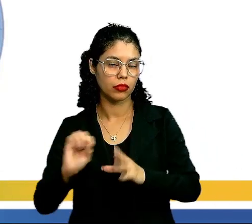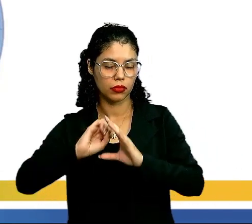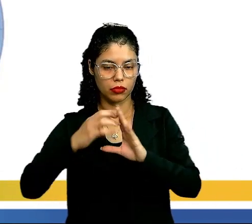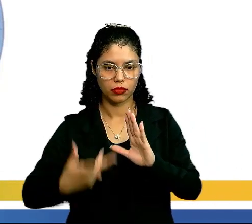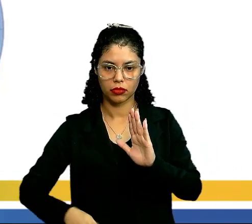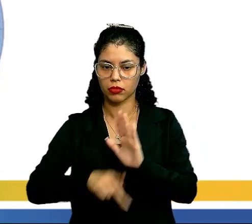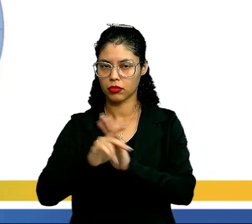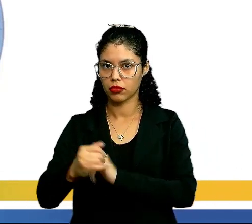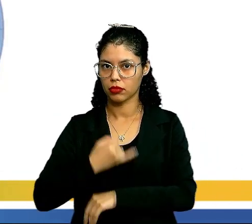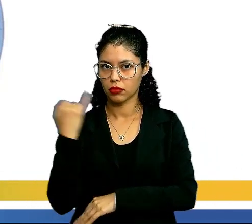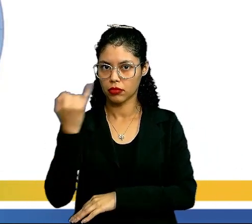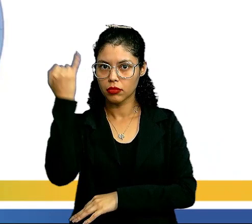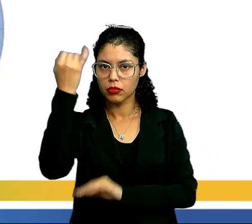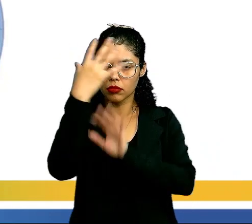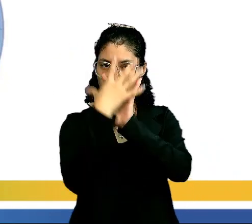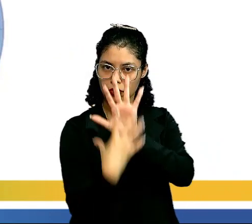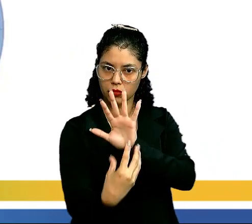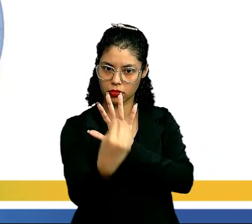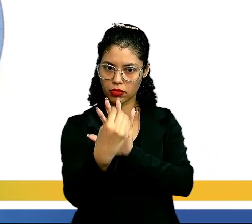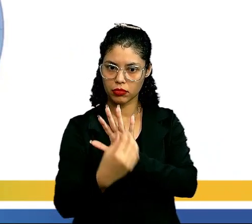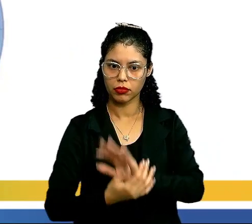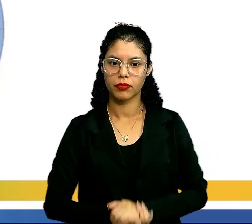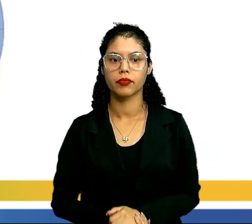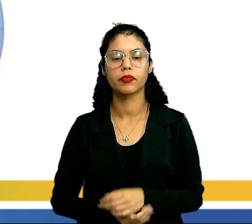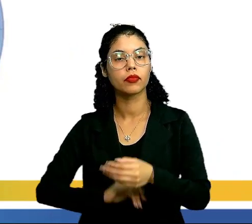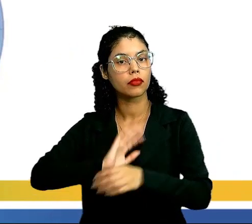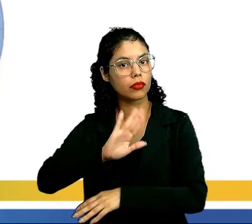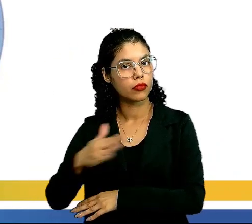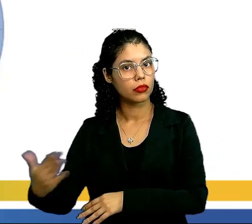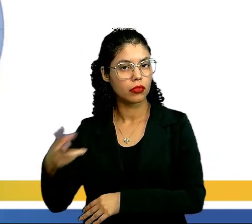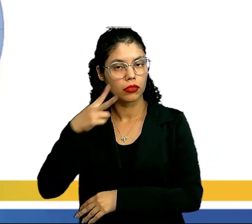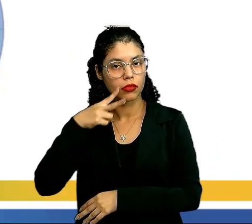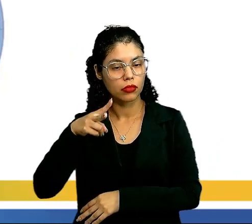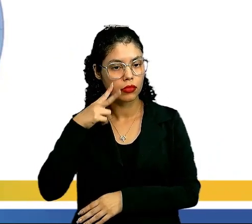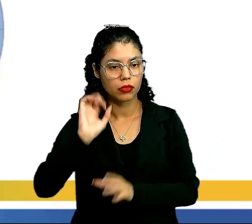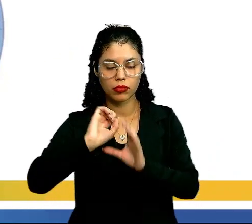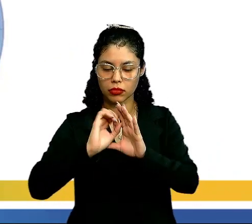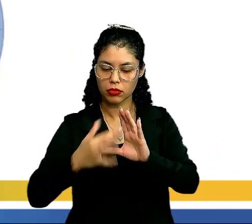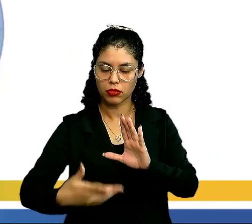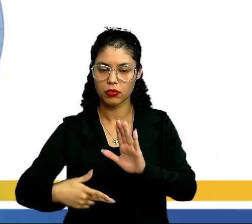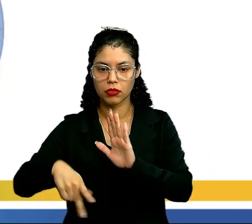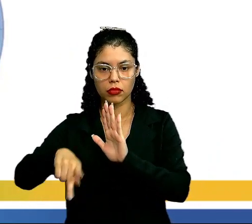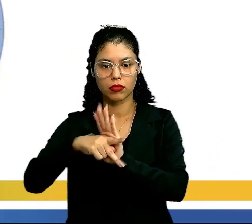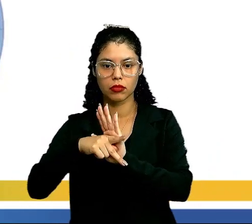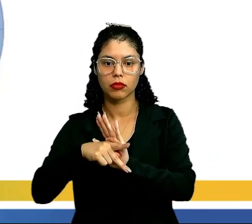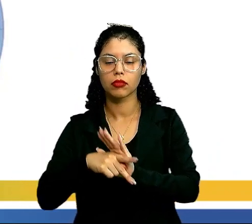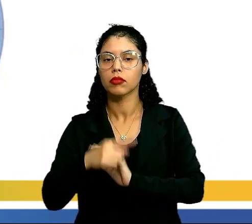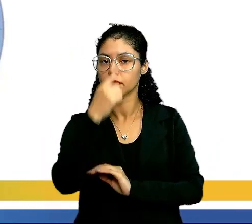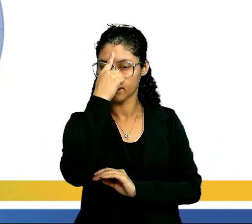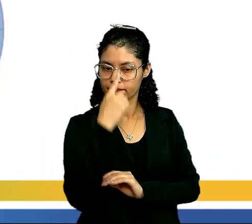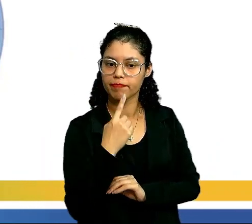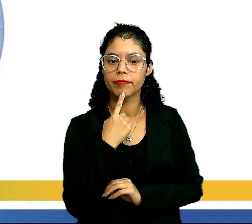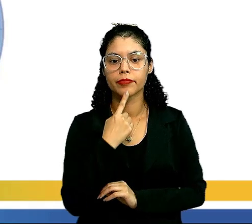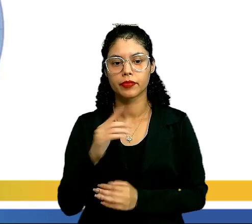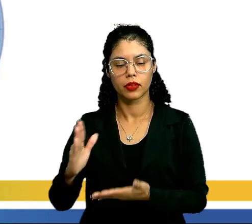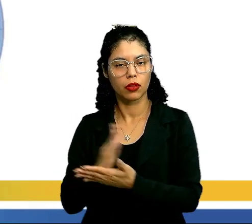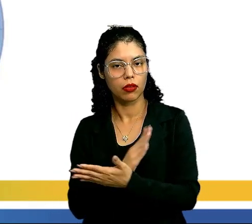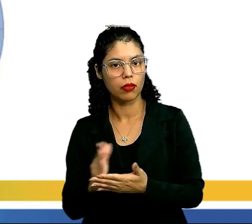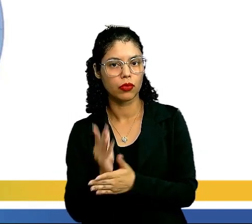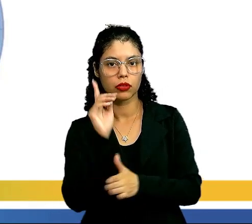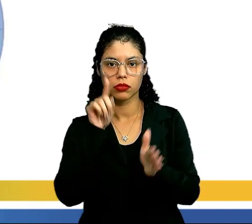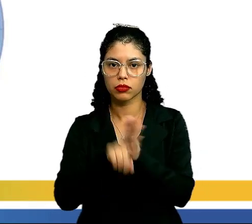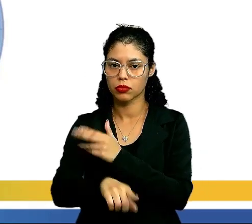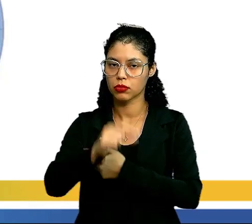principal característica da projeção de Robson. Quando vocês verem essas características em alguma projeção, em alguma questão do